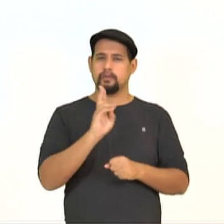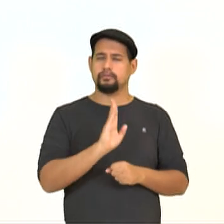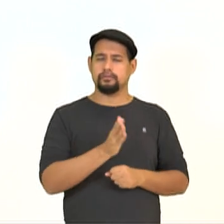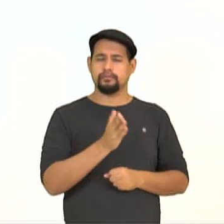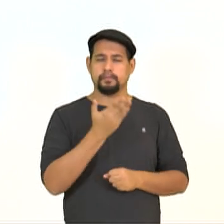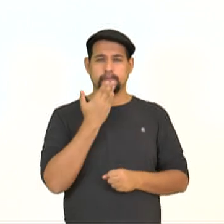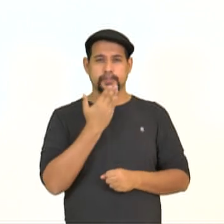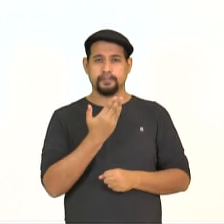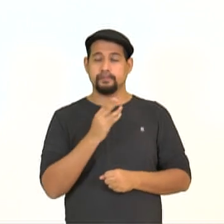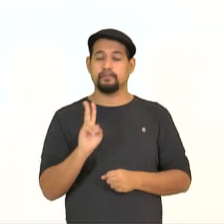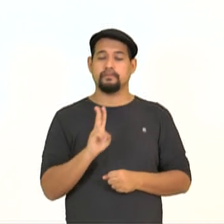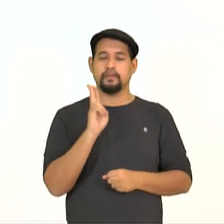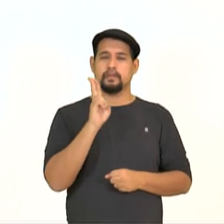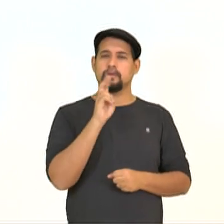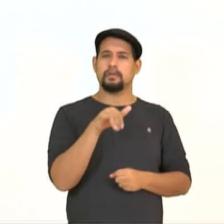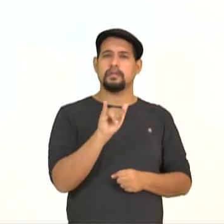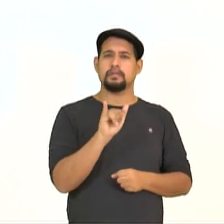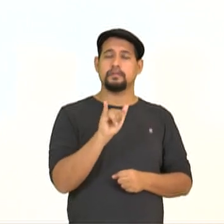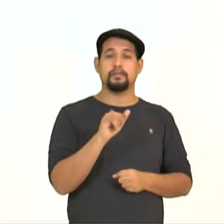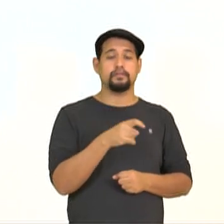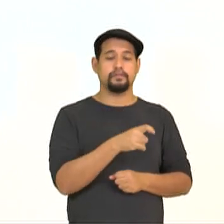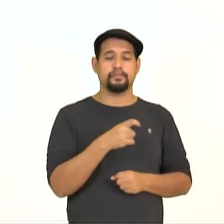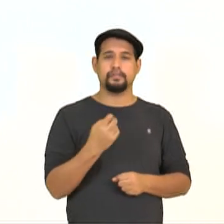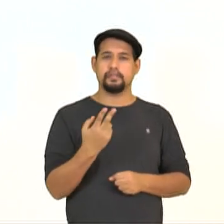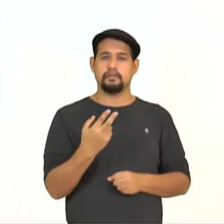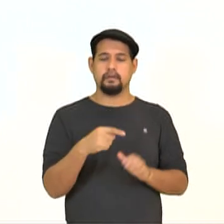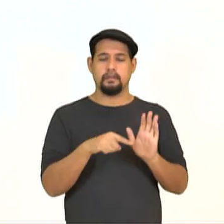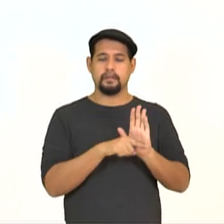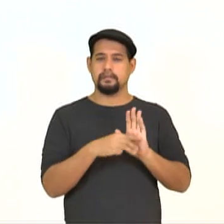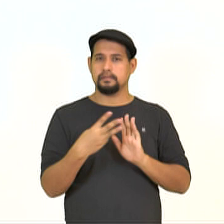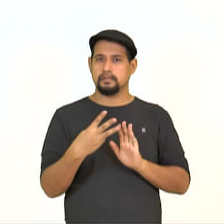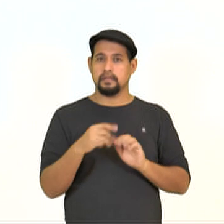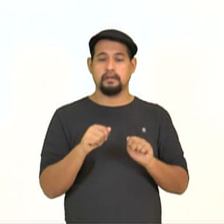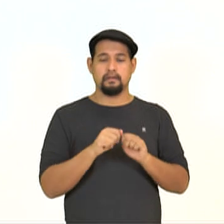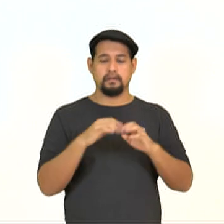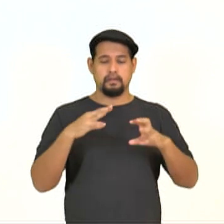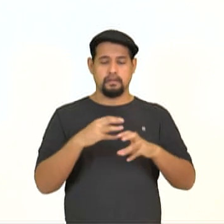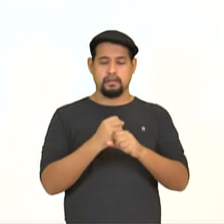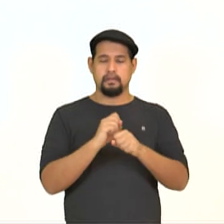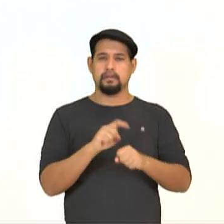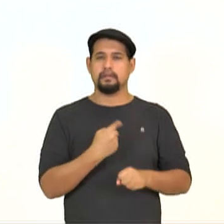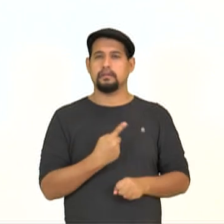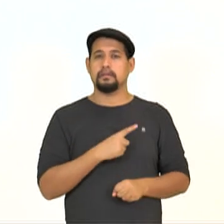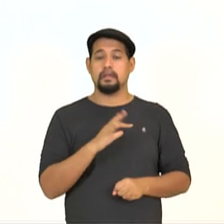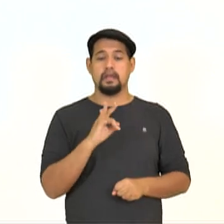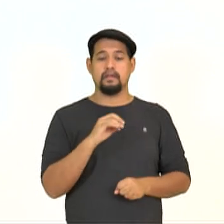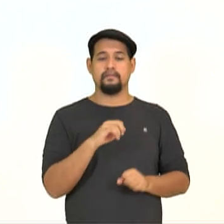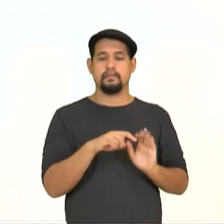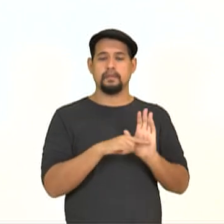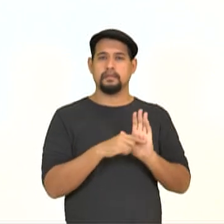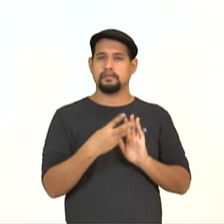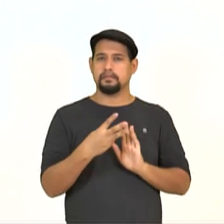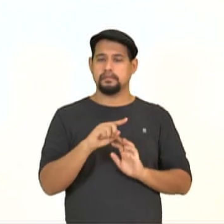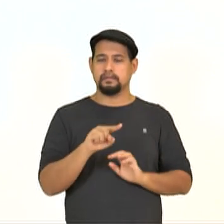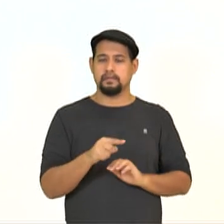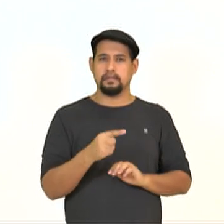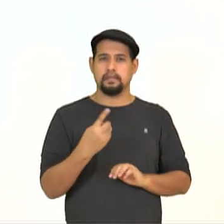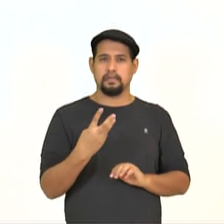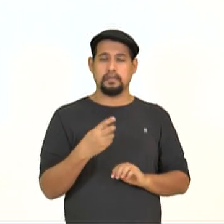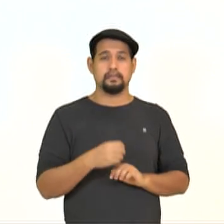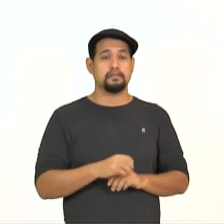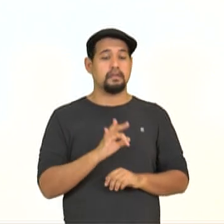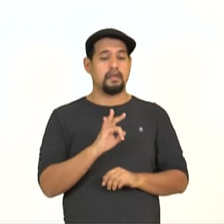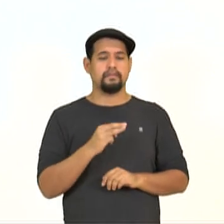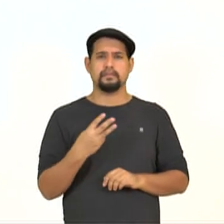solicitados. Então o valor de y para x igual a -3. Fazendo o cálculo, nós teremos que f de -3 igual a 3, f